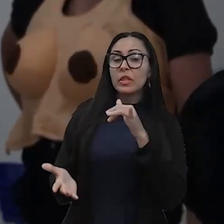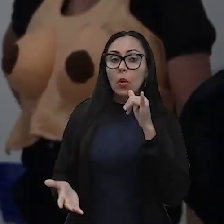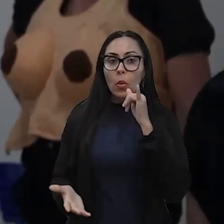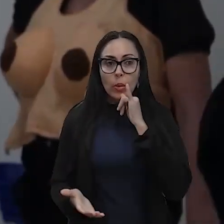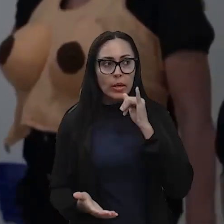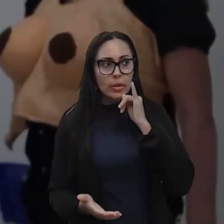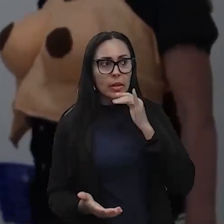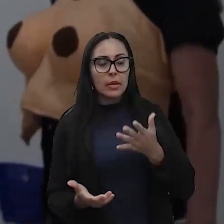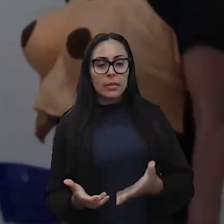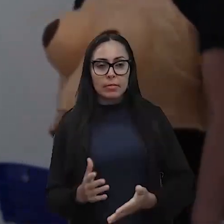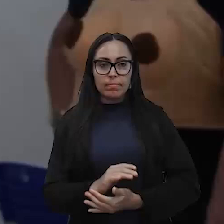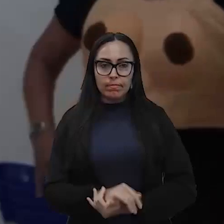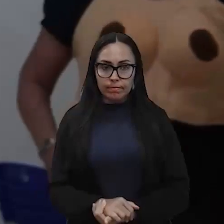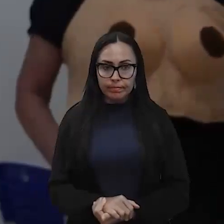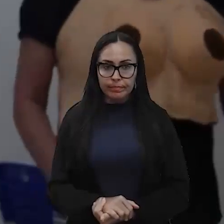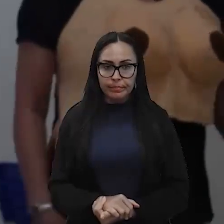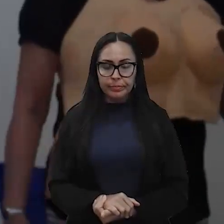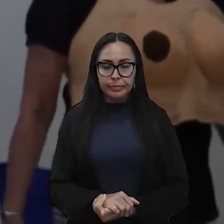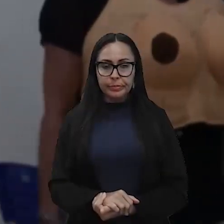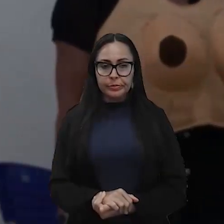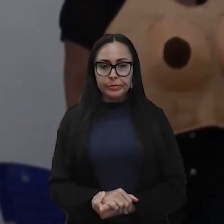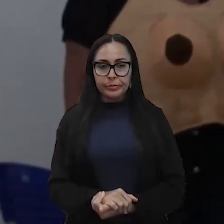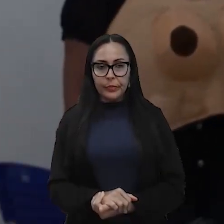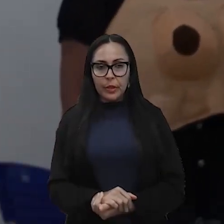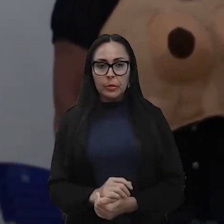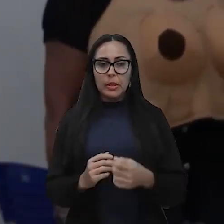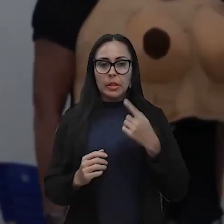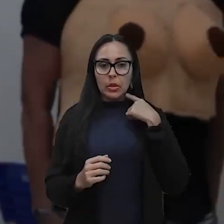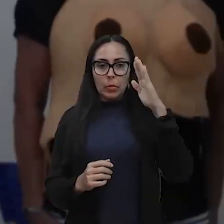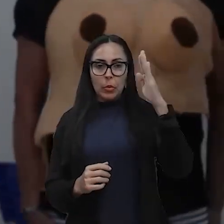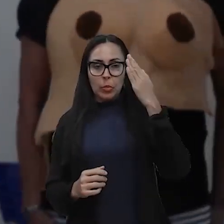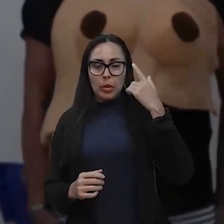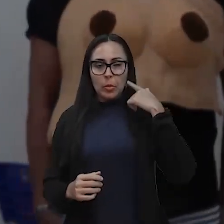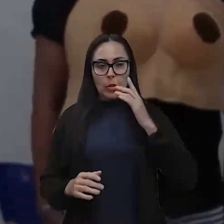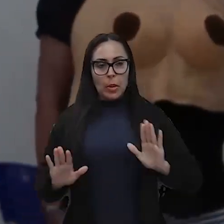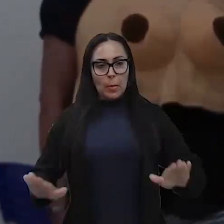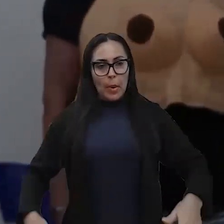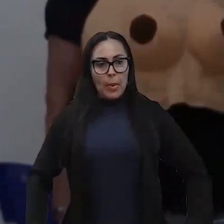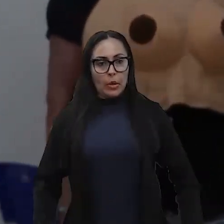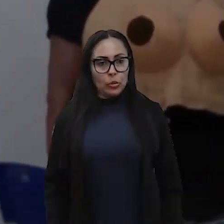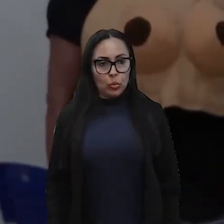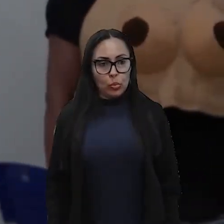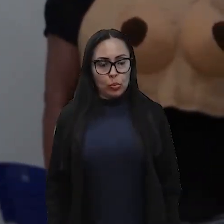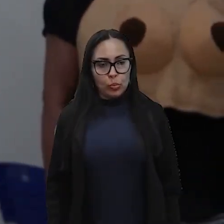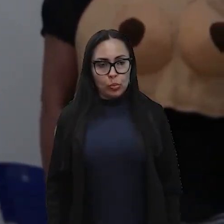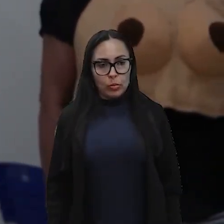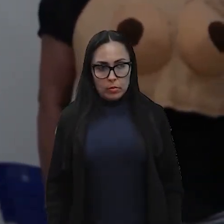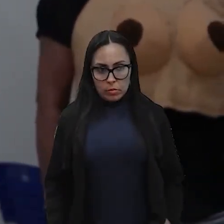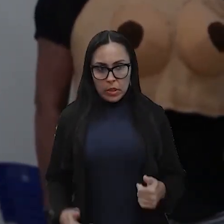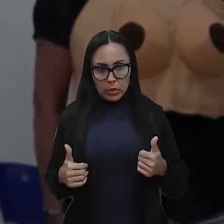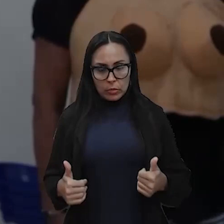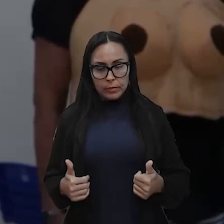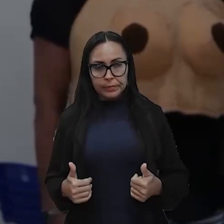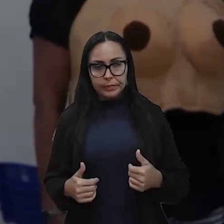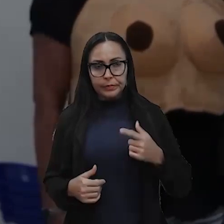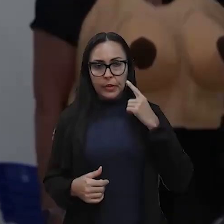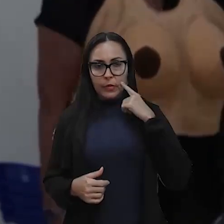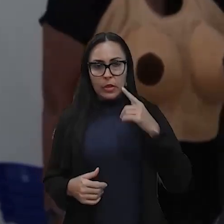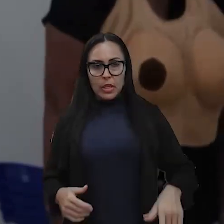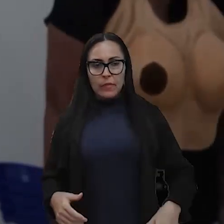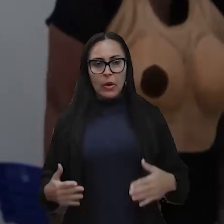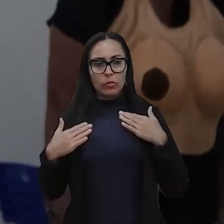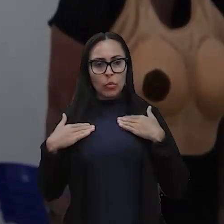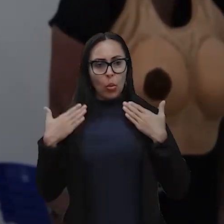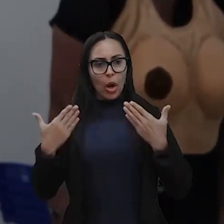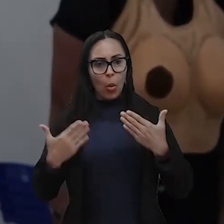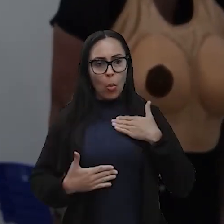não. Primeiro é na frente do espelho, mãozinha para baixo, certo? Quando fizer a mãozinha para baixo, você vai e joga o ombrinho para